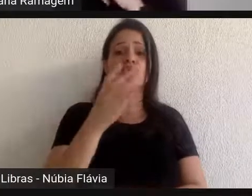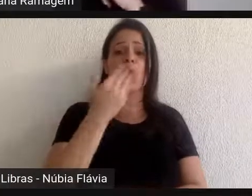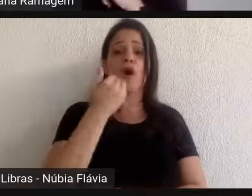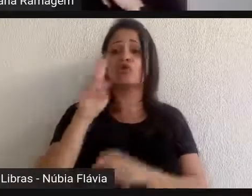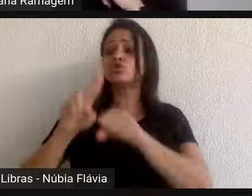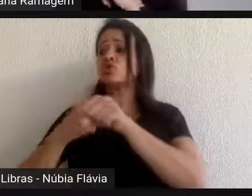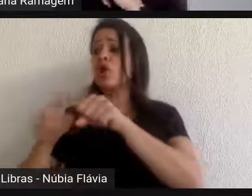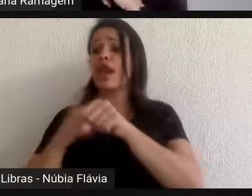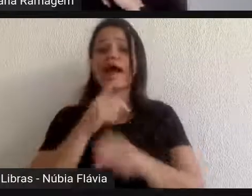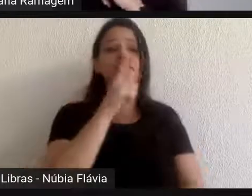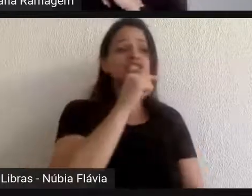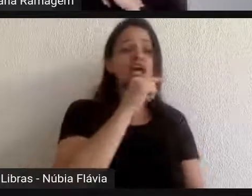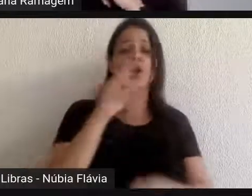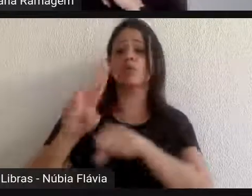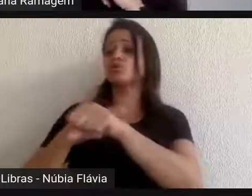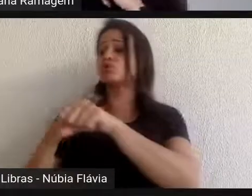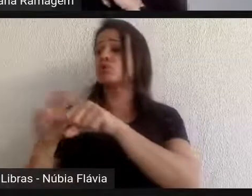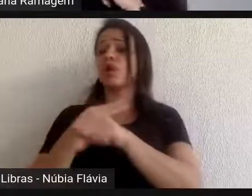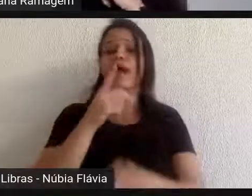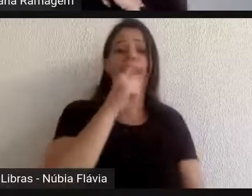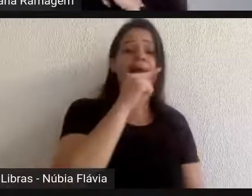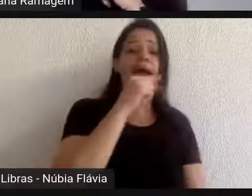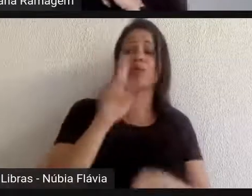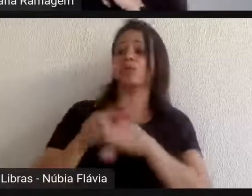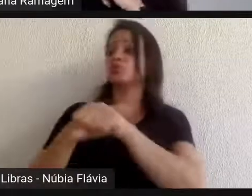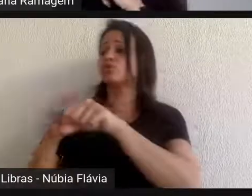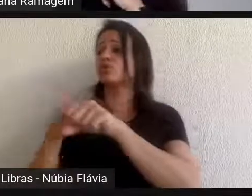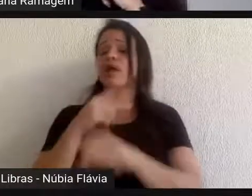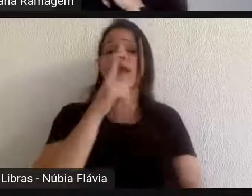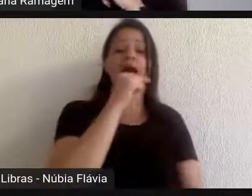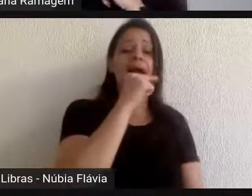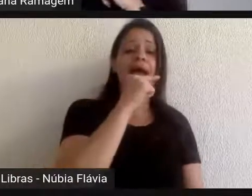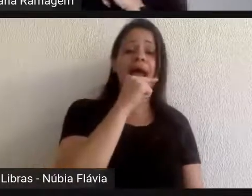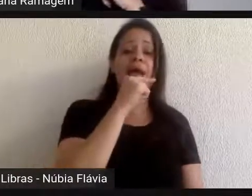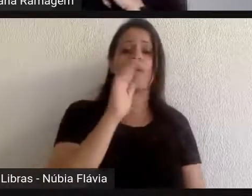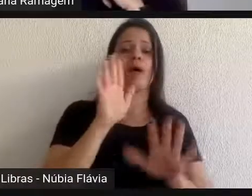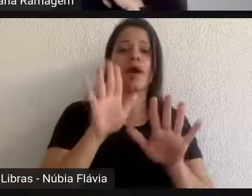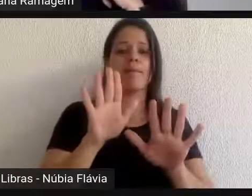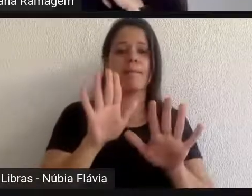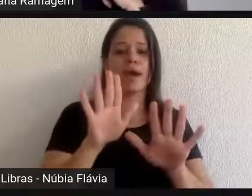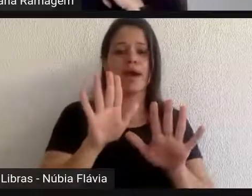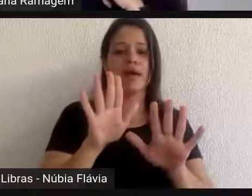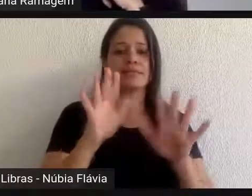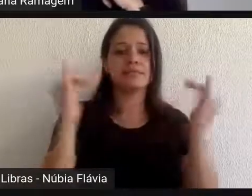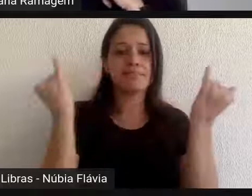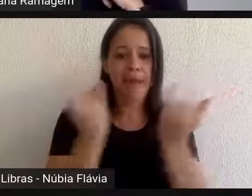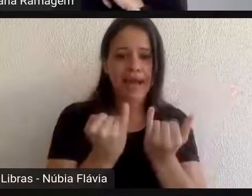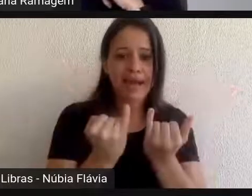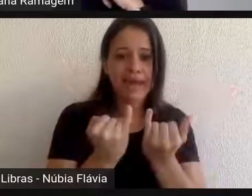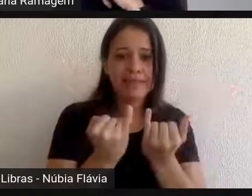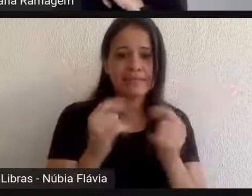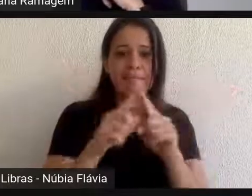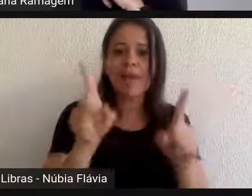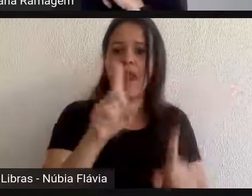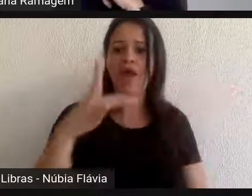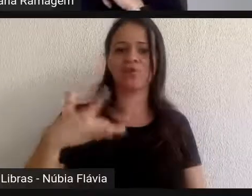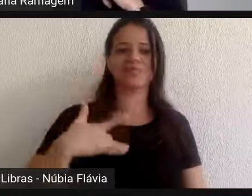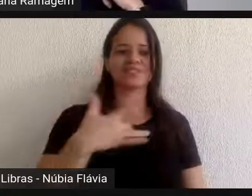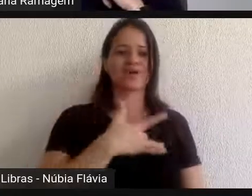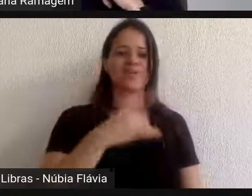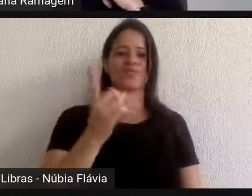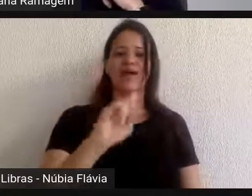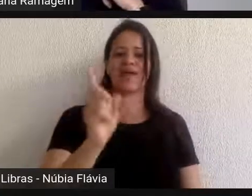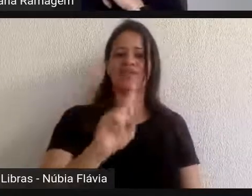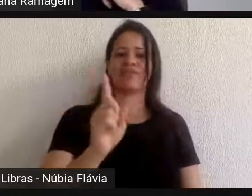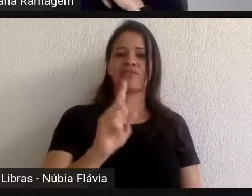água, só chocolate, eu vou emagrecer? Vou. Vou emagrecer saudável? Não. tá? Aí é que é o ponto, né?